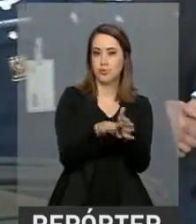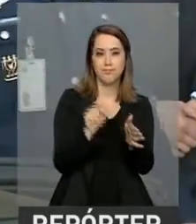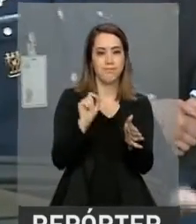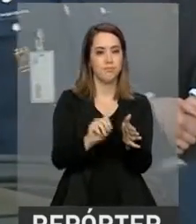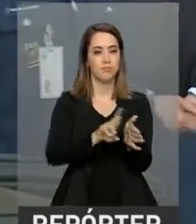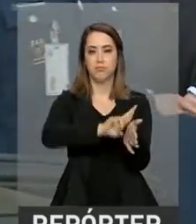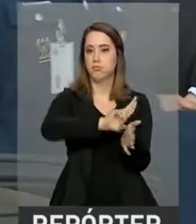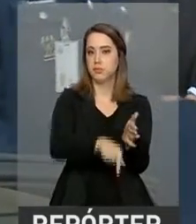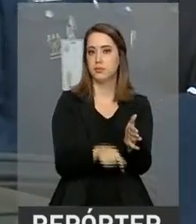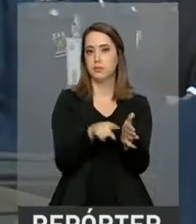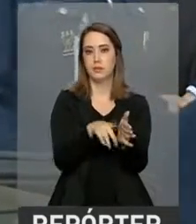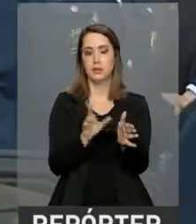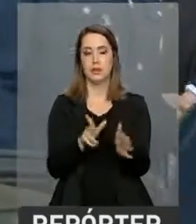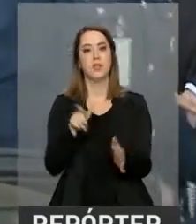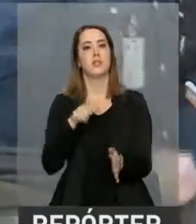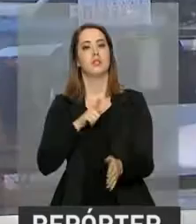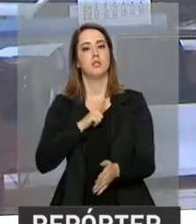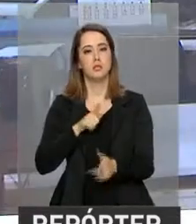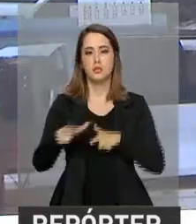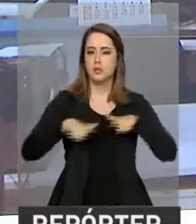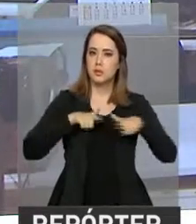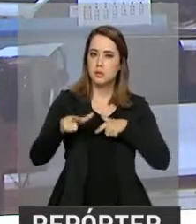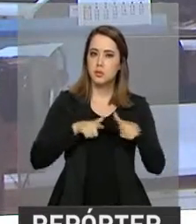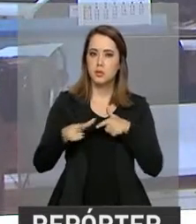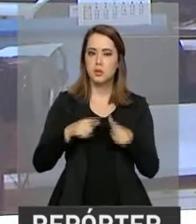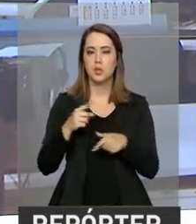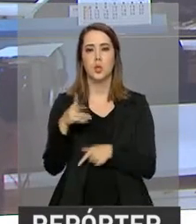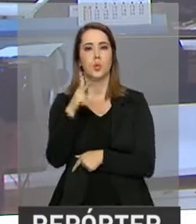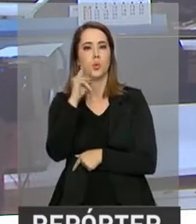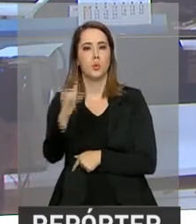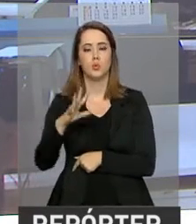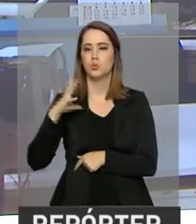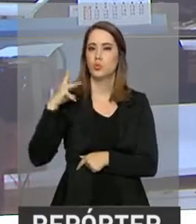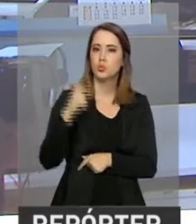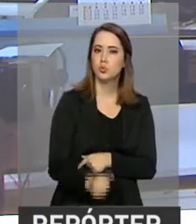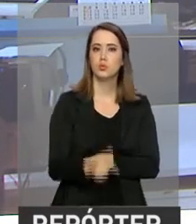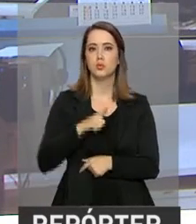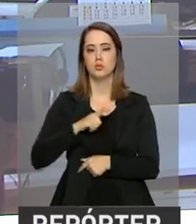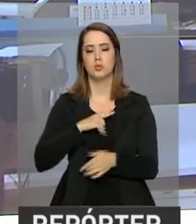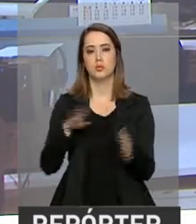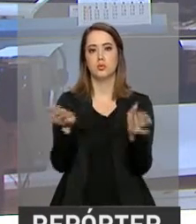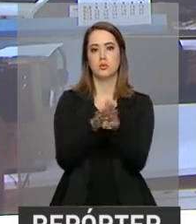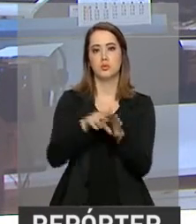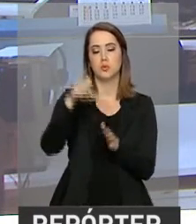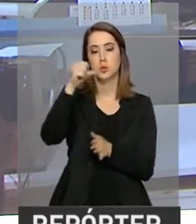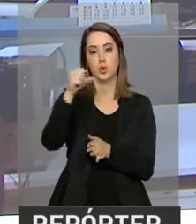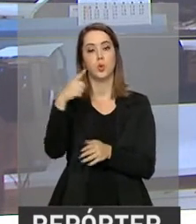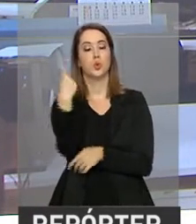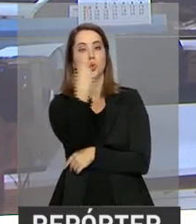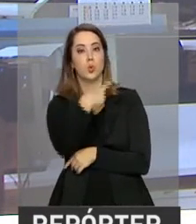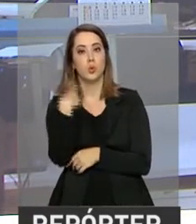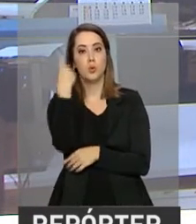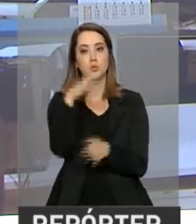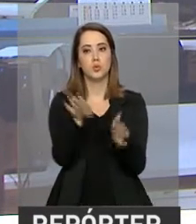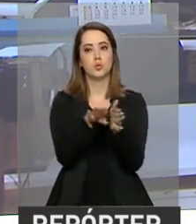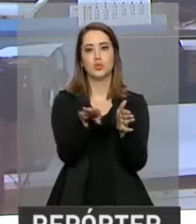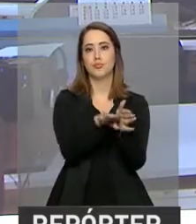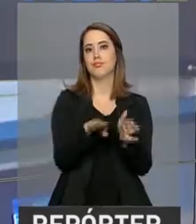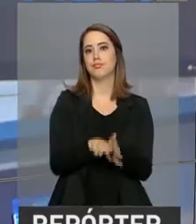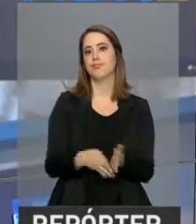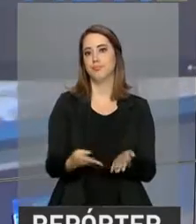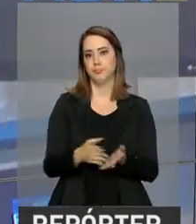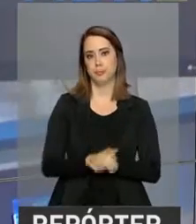as equipes vão operar 24 horas com capacidade para receber até nove chefes de estado por hora